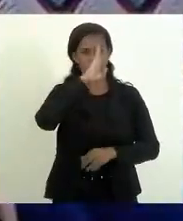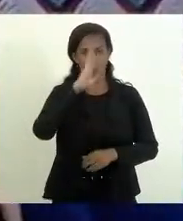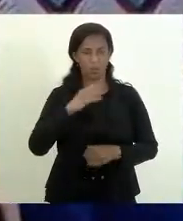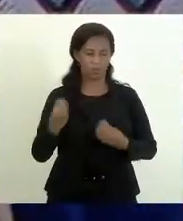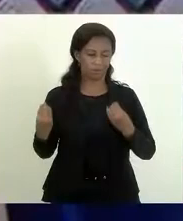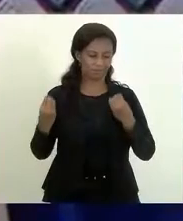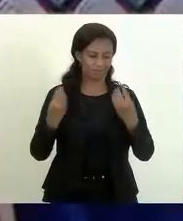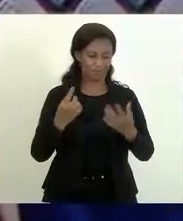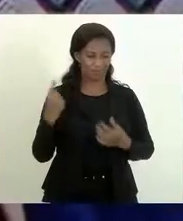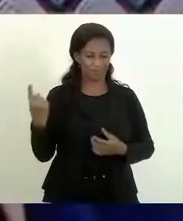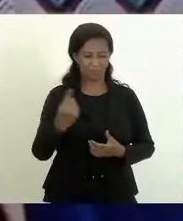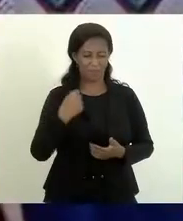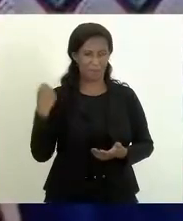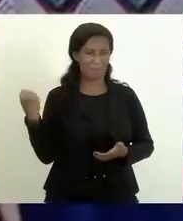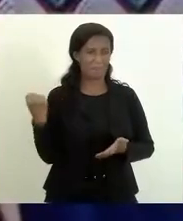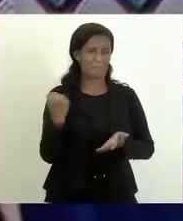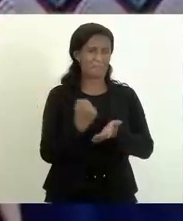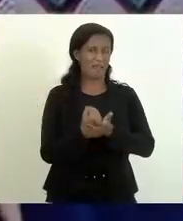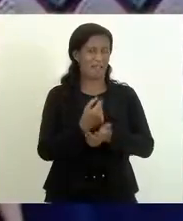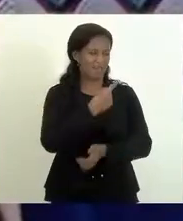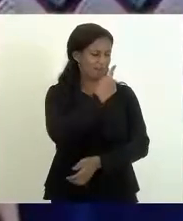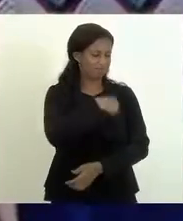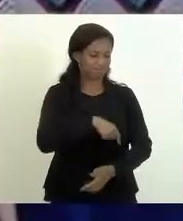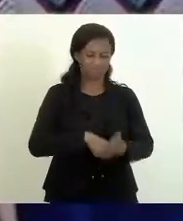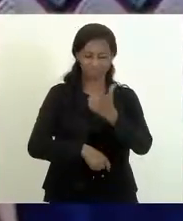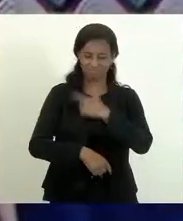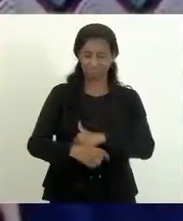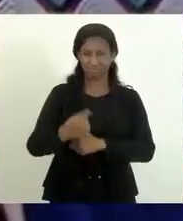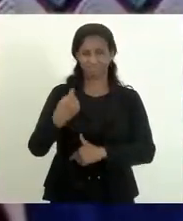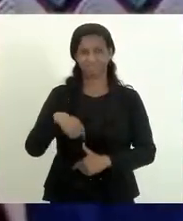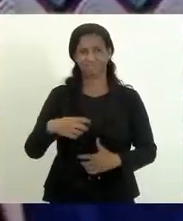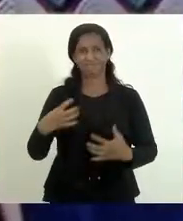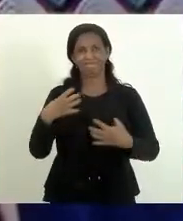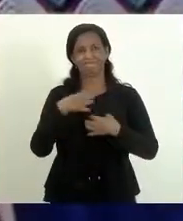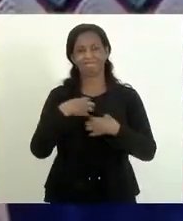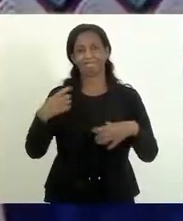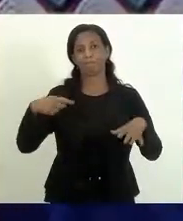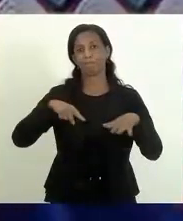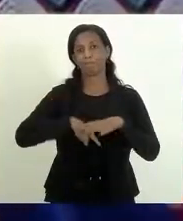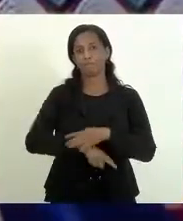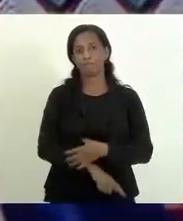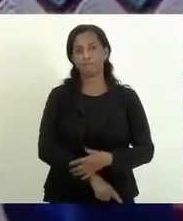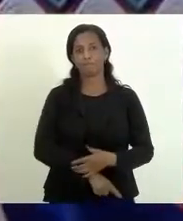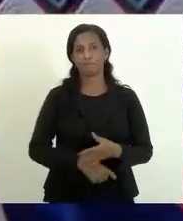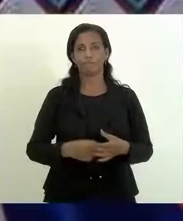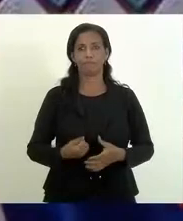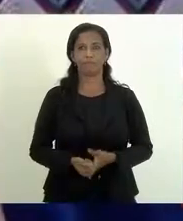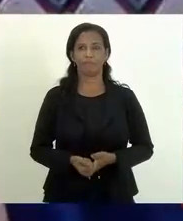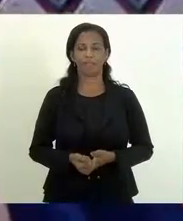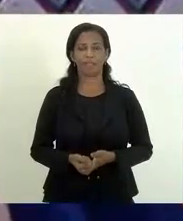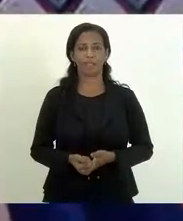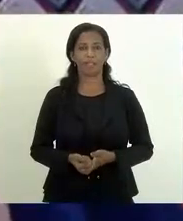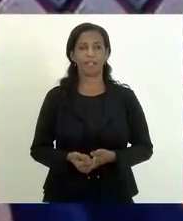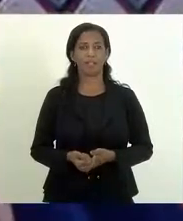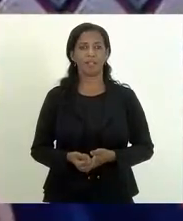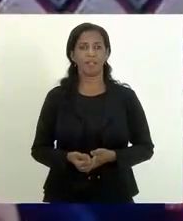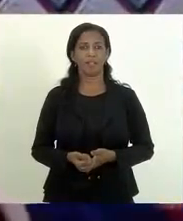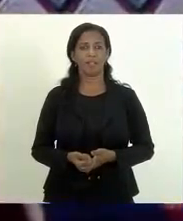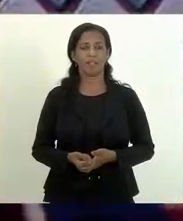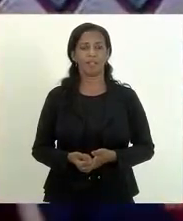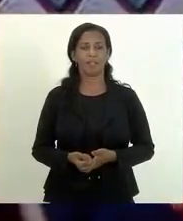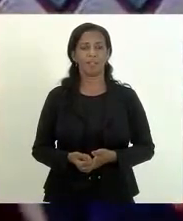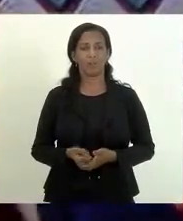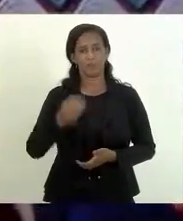trouxeram para a gente marcas muito profundas. Jessé de Souza diz que o Brasil precisa